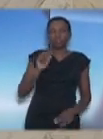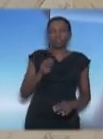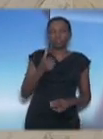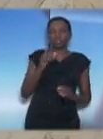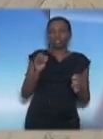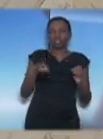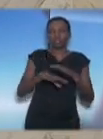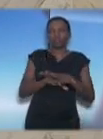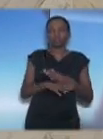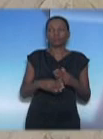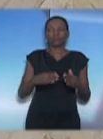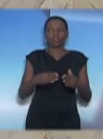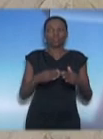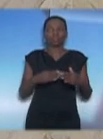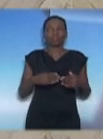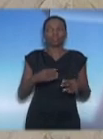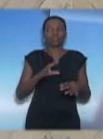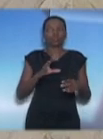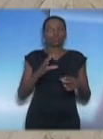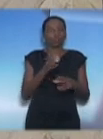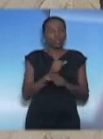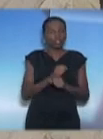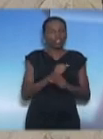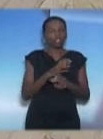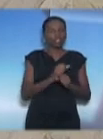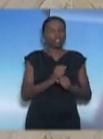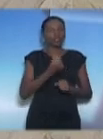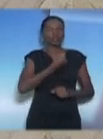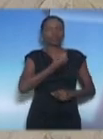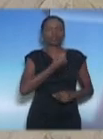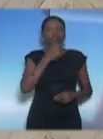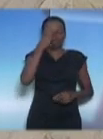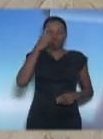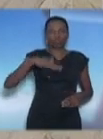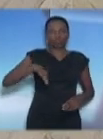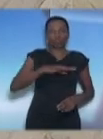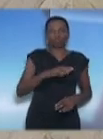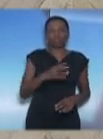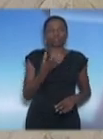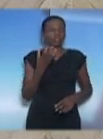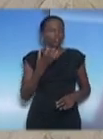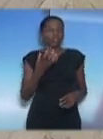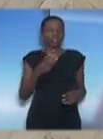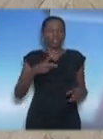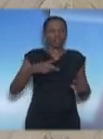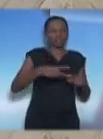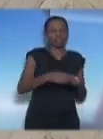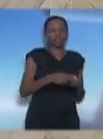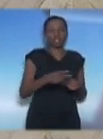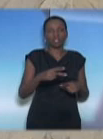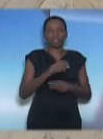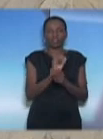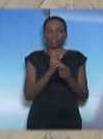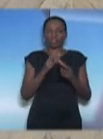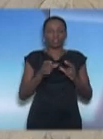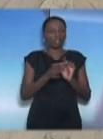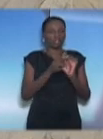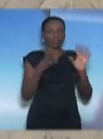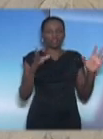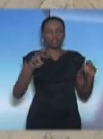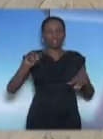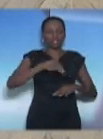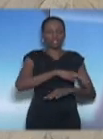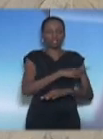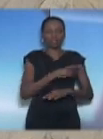falamos em haver um maior controle de acesso, as pessoas acham que nós estamos querendo podar as liberdades das pessoas de ir e vir. Ao contrário, nós estamos